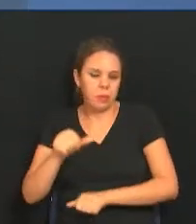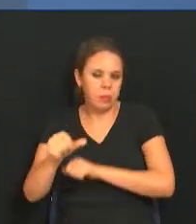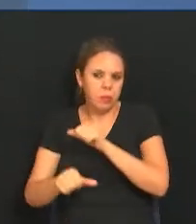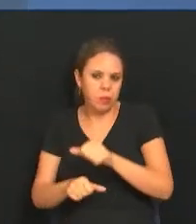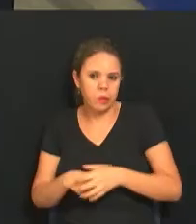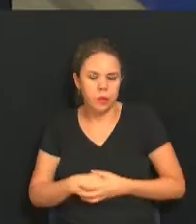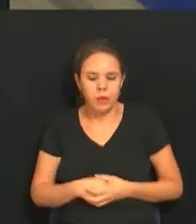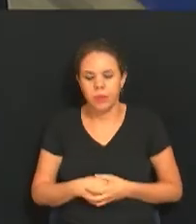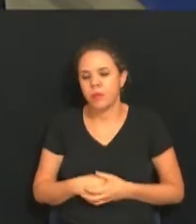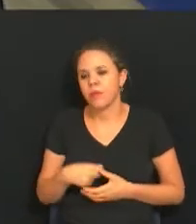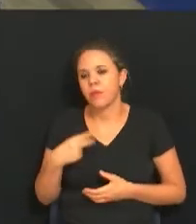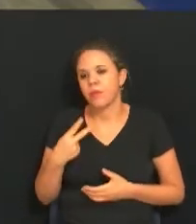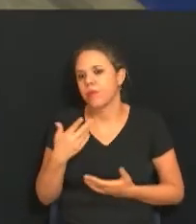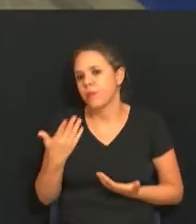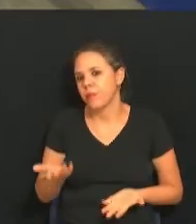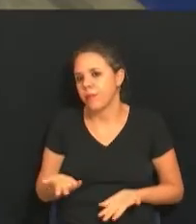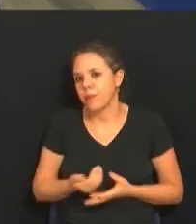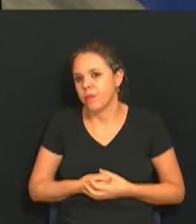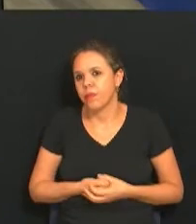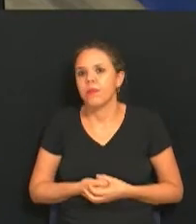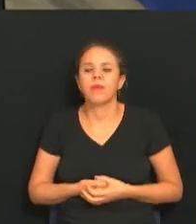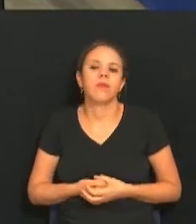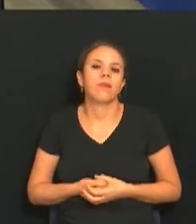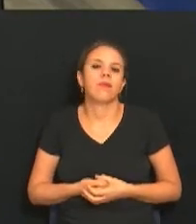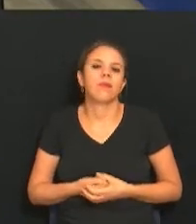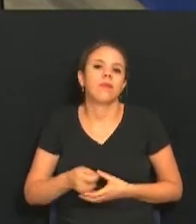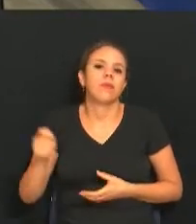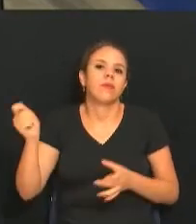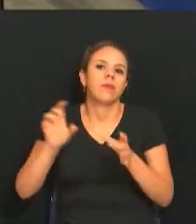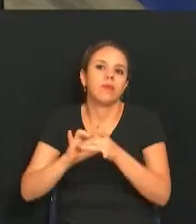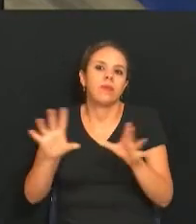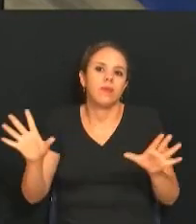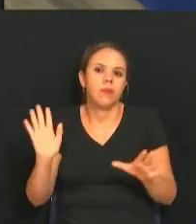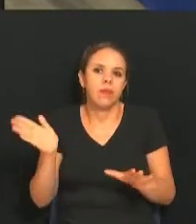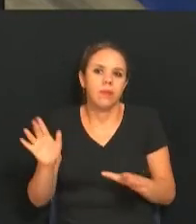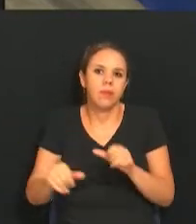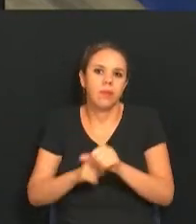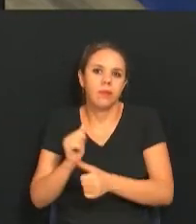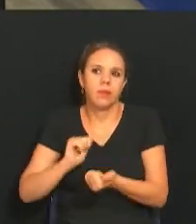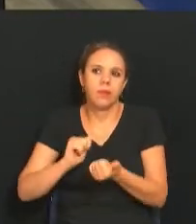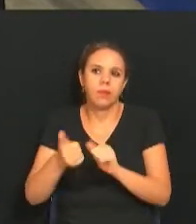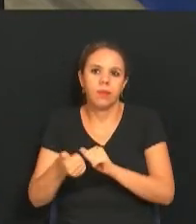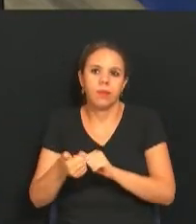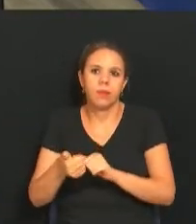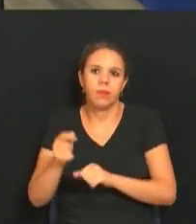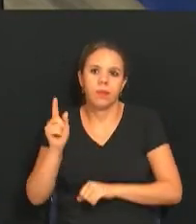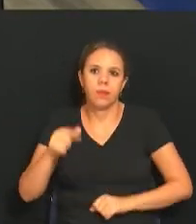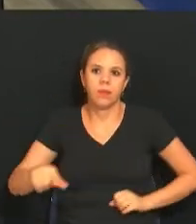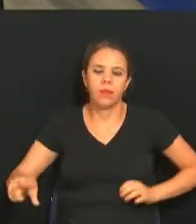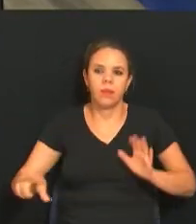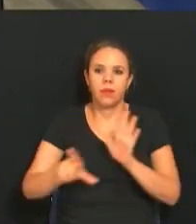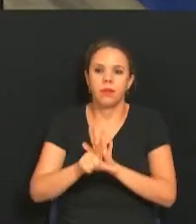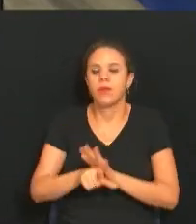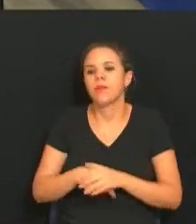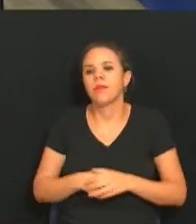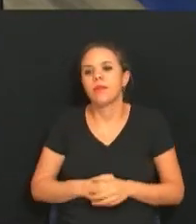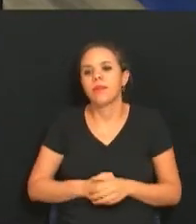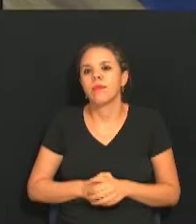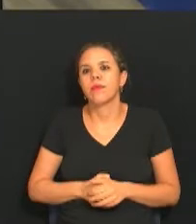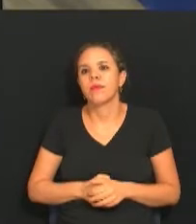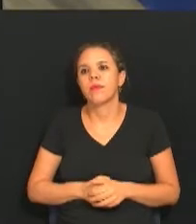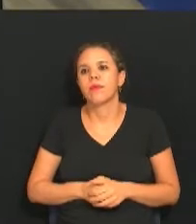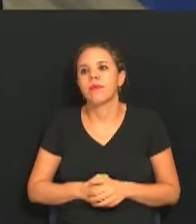Como o vereador disse, a soltura de pipa já virou esporte, já é lei, é a lei, olha